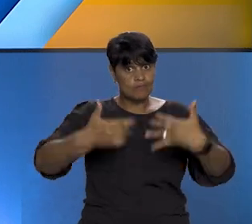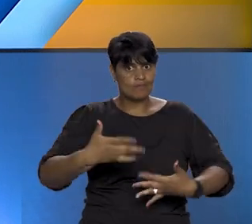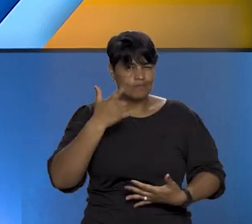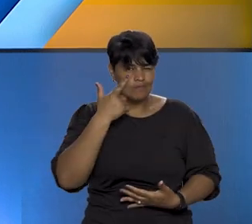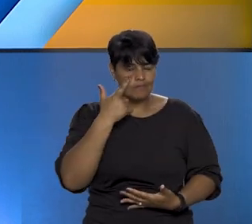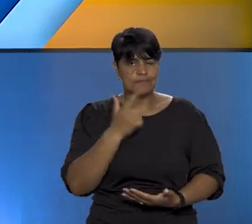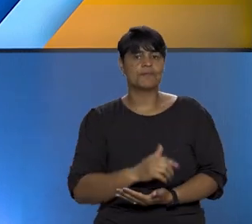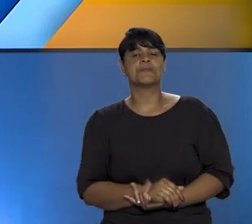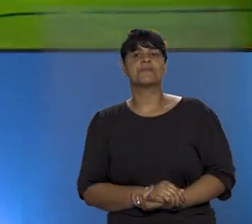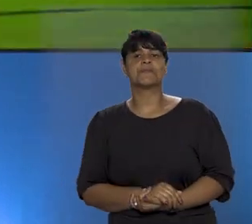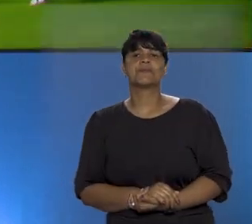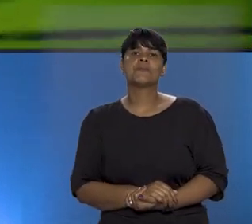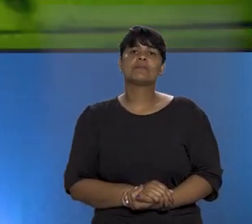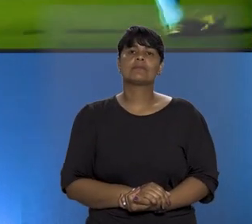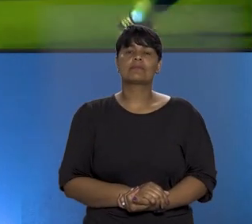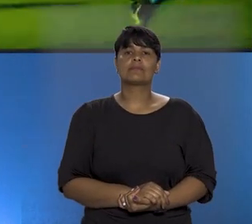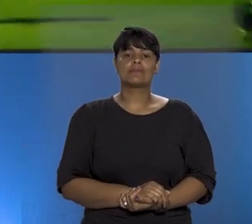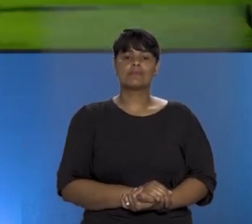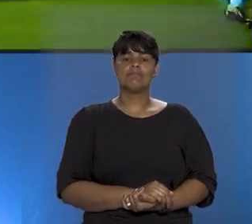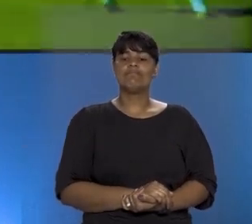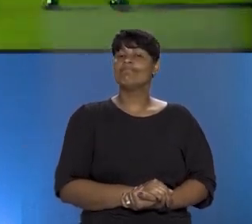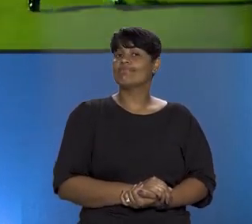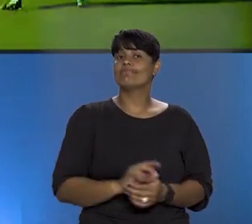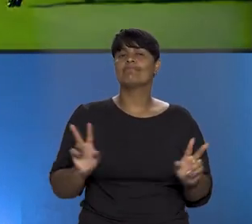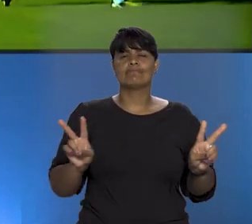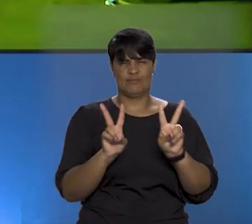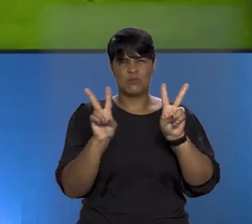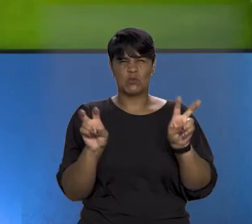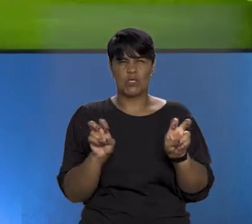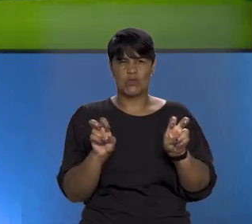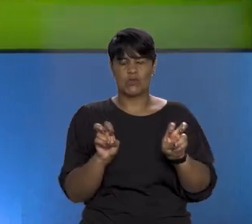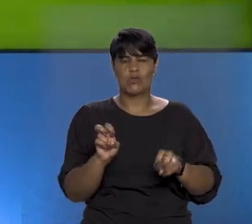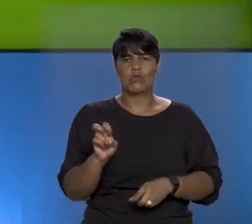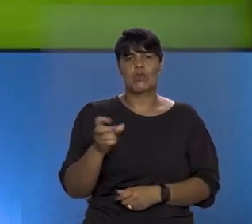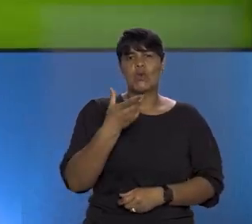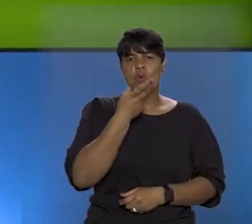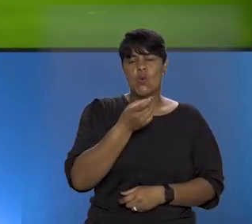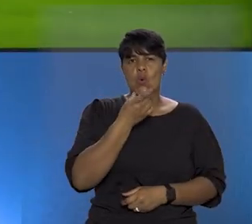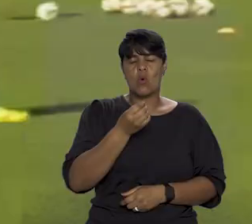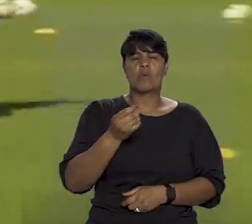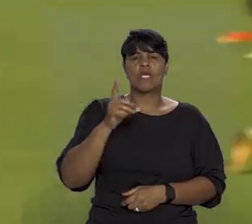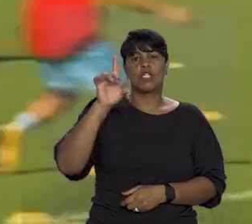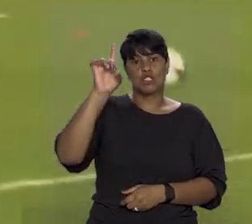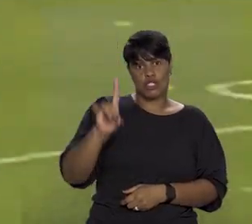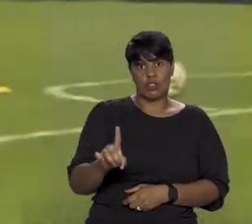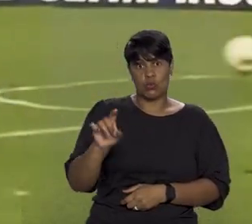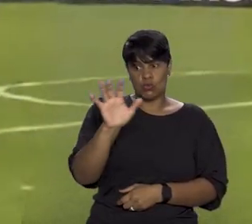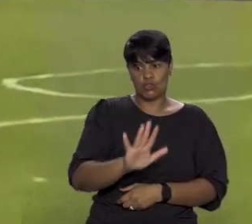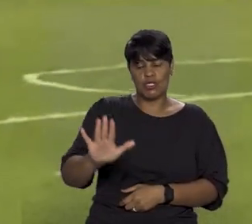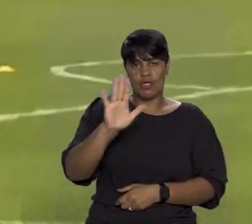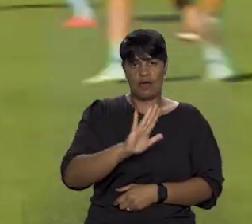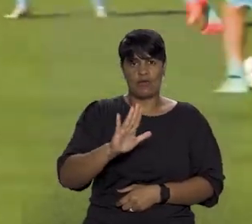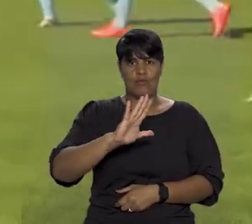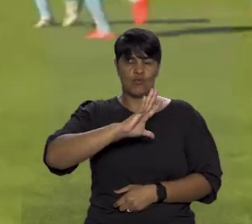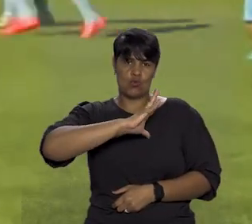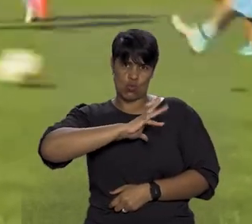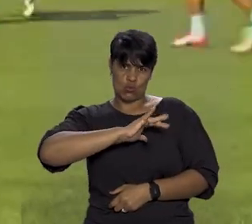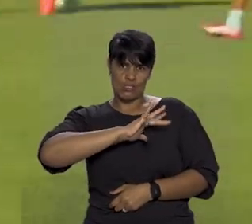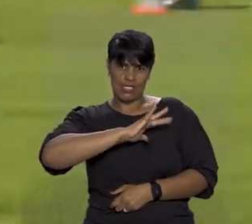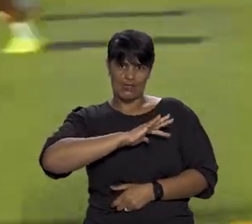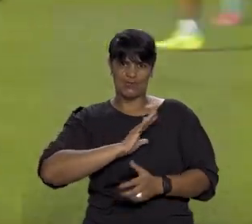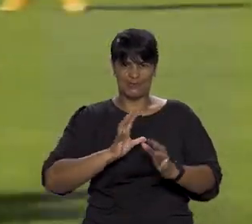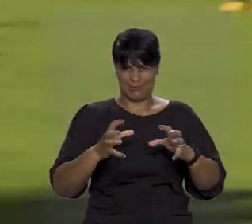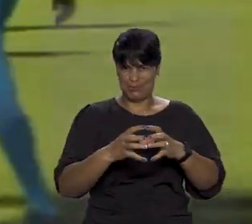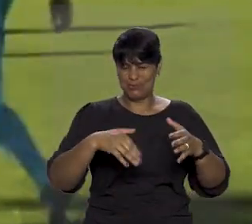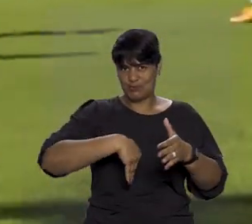Michelle Chapa no caso analisado diretor-geral de futebol da base do Cruzeiro Esporte Clube firmou